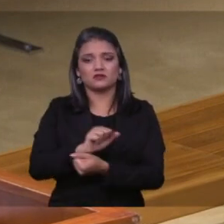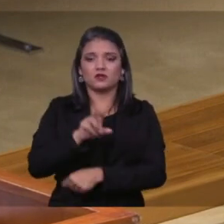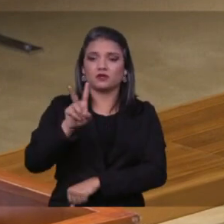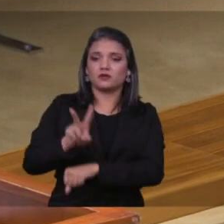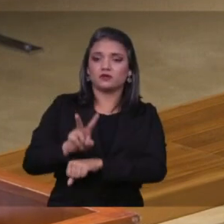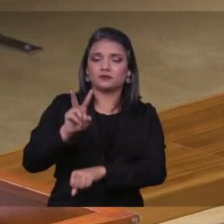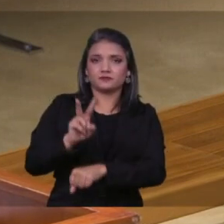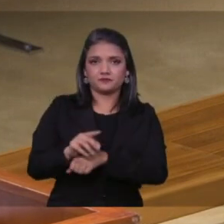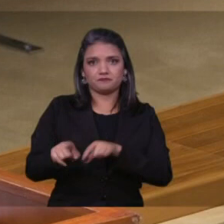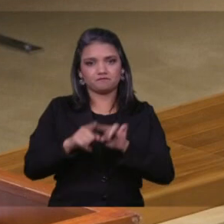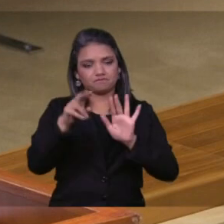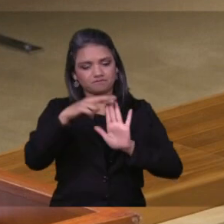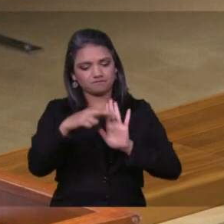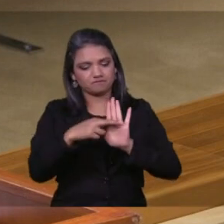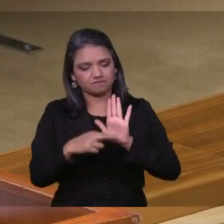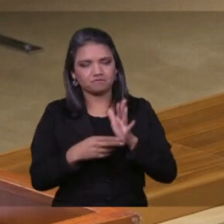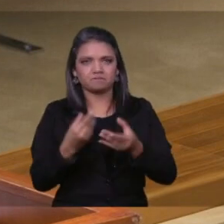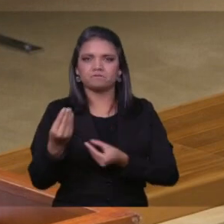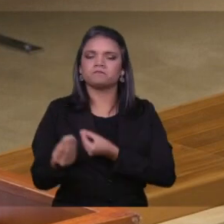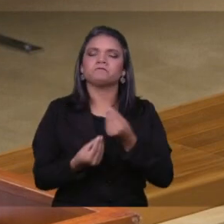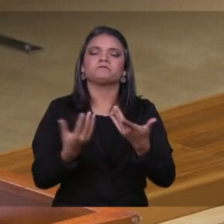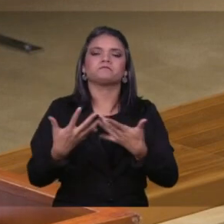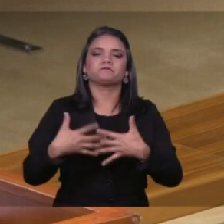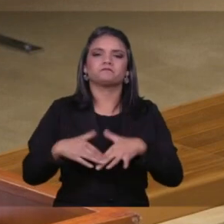e a regulação das suas atividades.